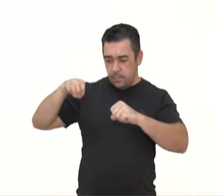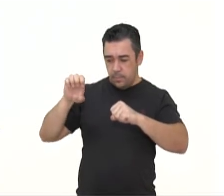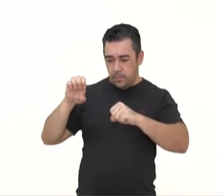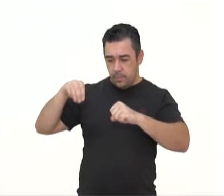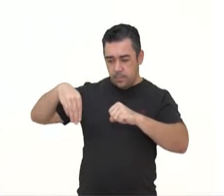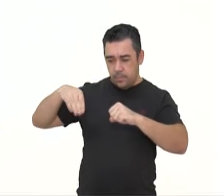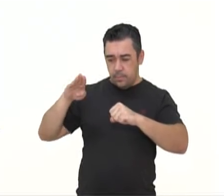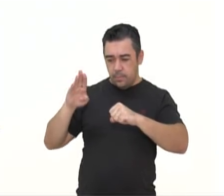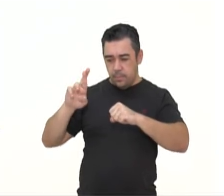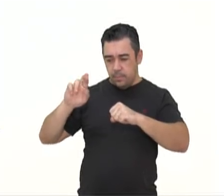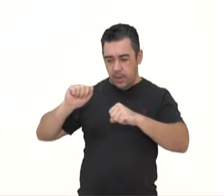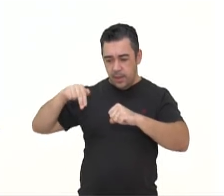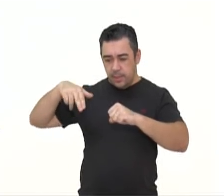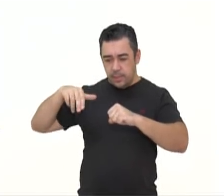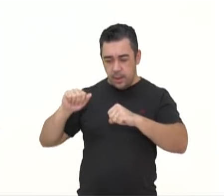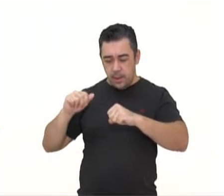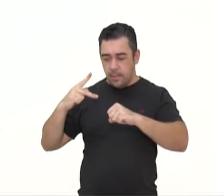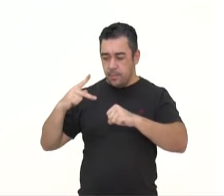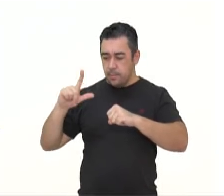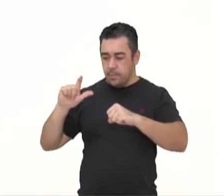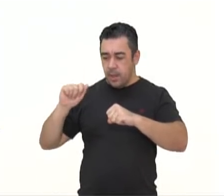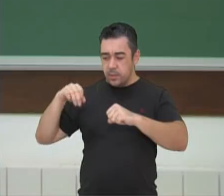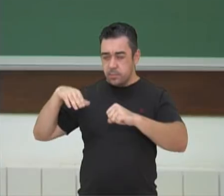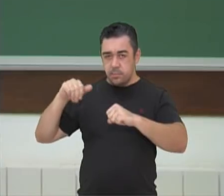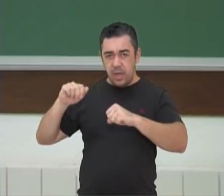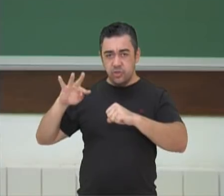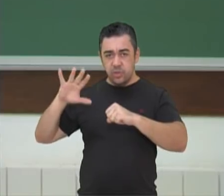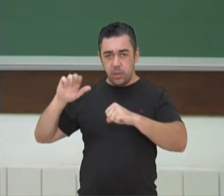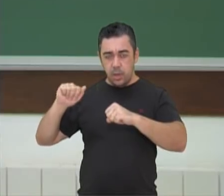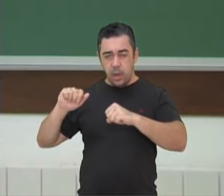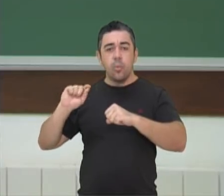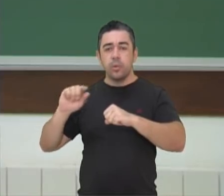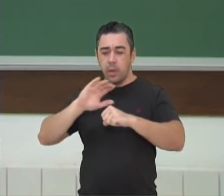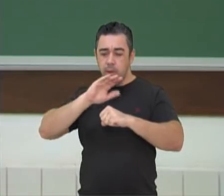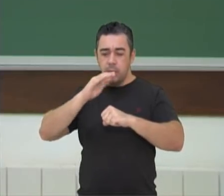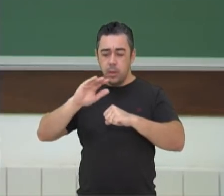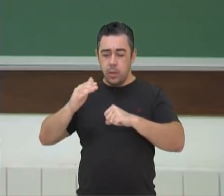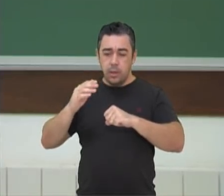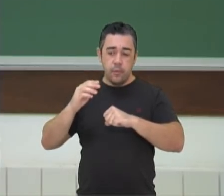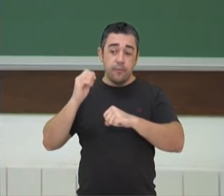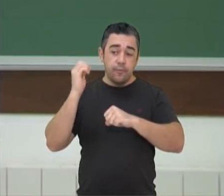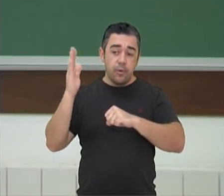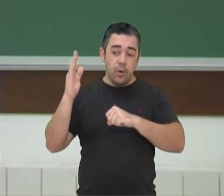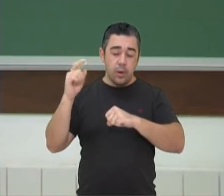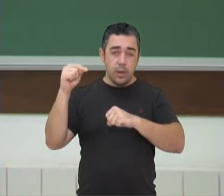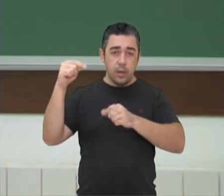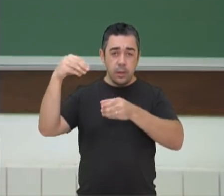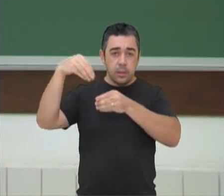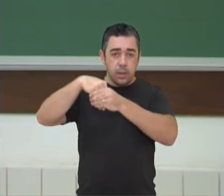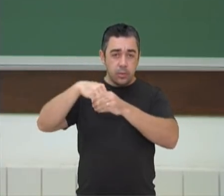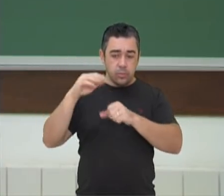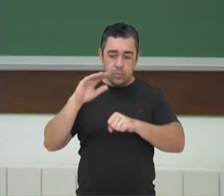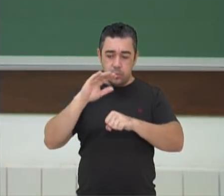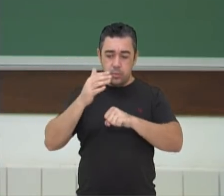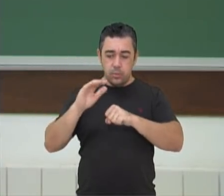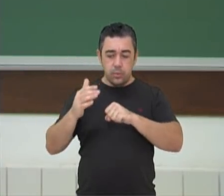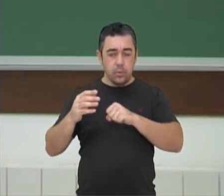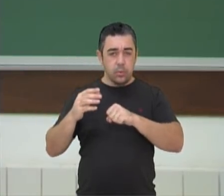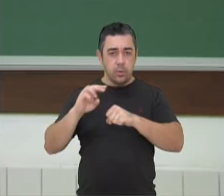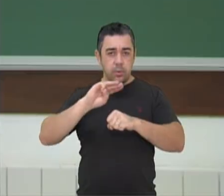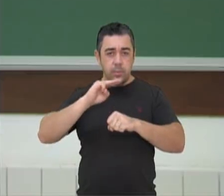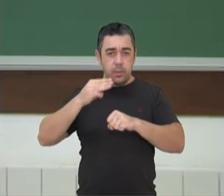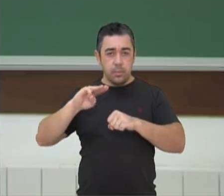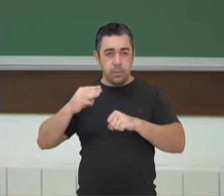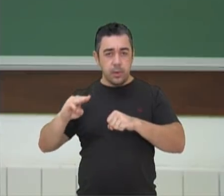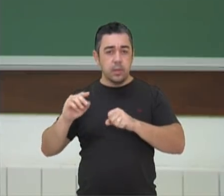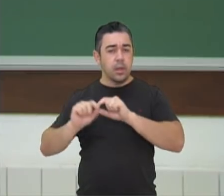aquela região que separa o que é fora da célula do que é dentro da célula. Ela permite, ela